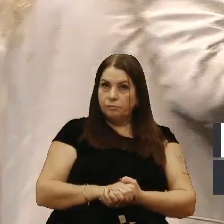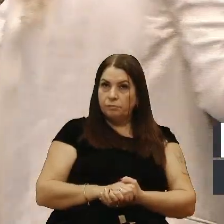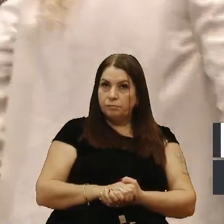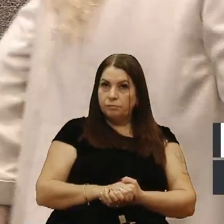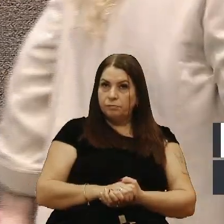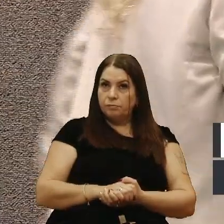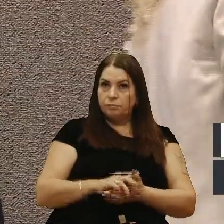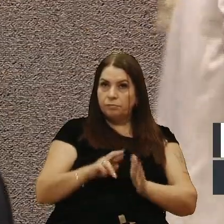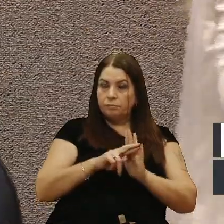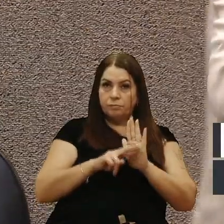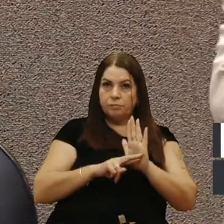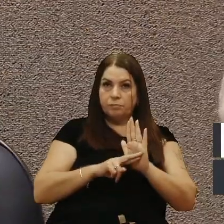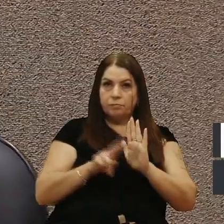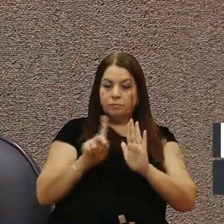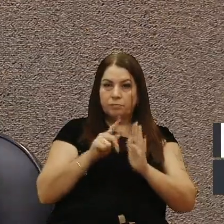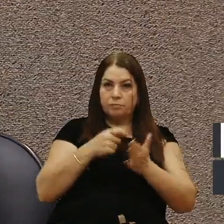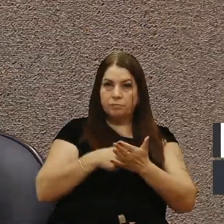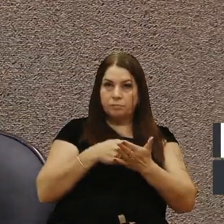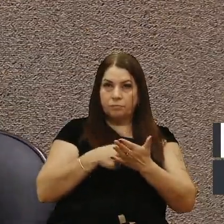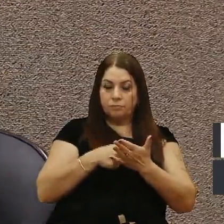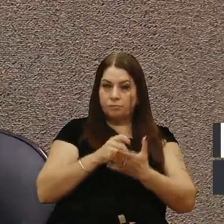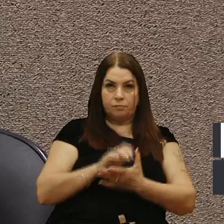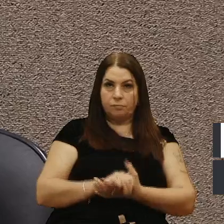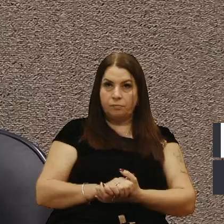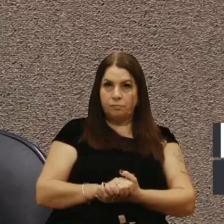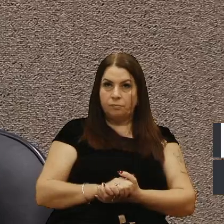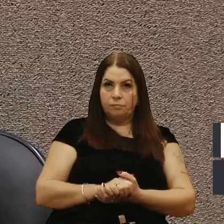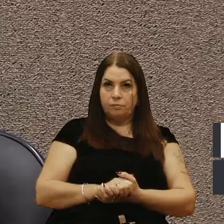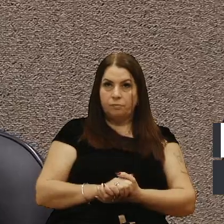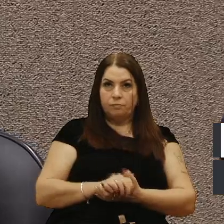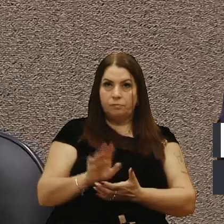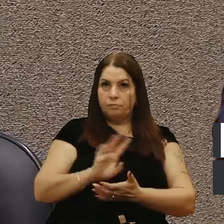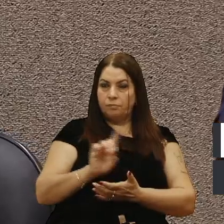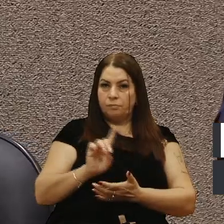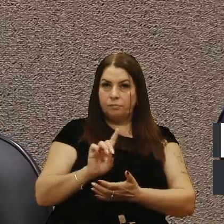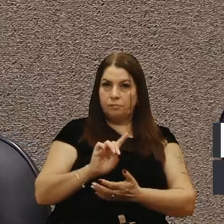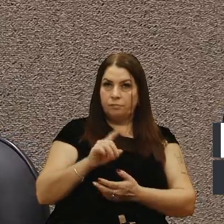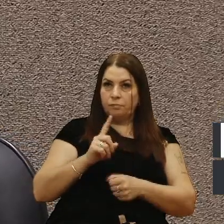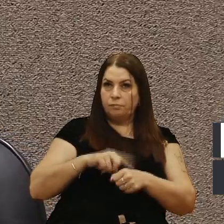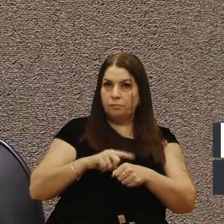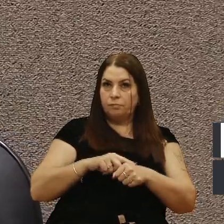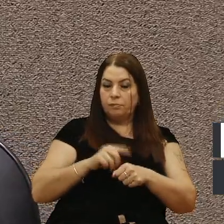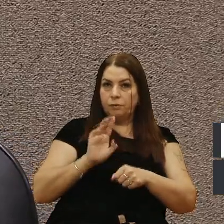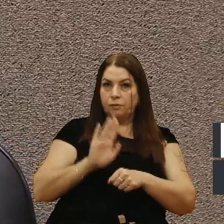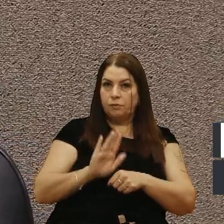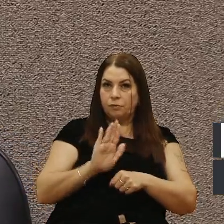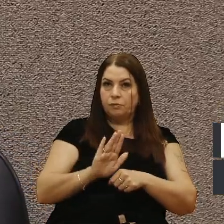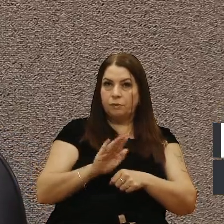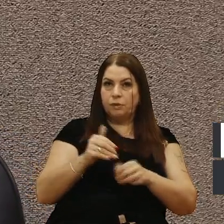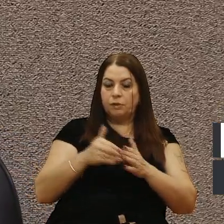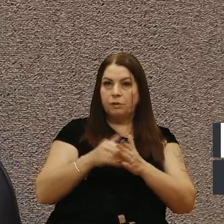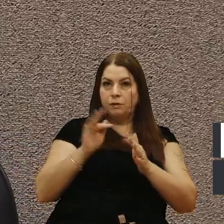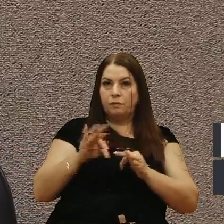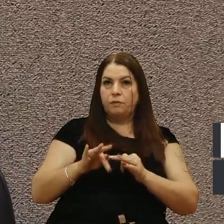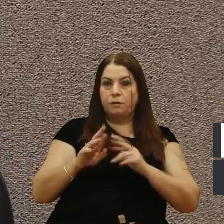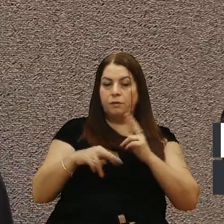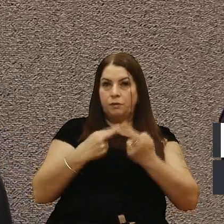o regimento não nos obriga, em nenhuma das partes, a permanecer aqui até que termine a